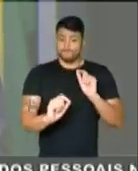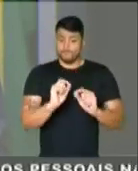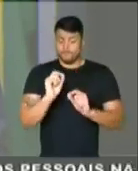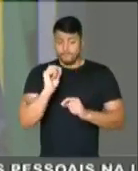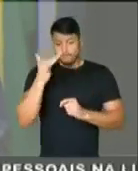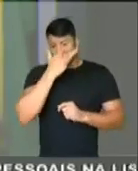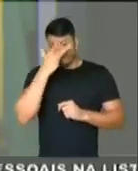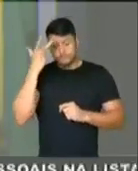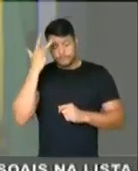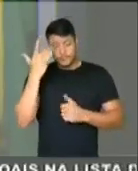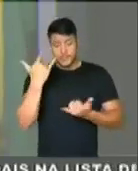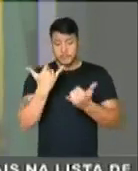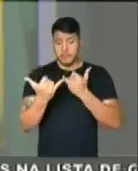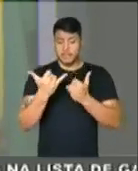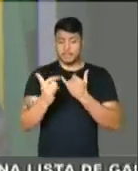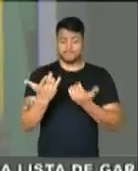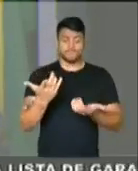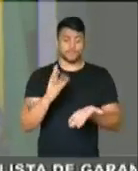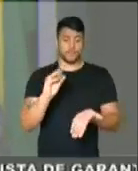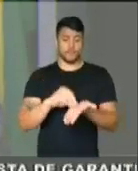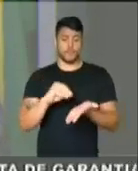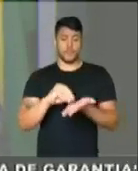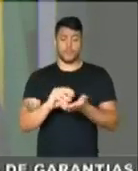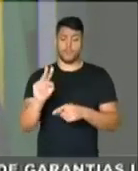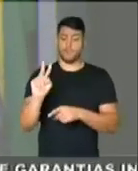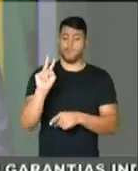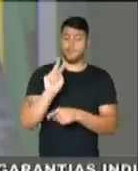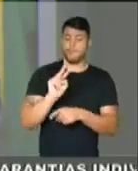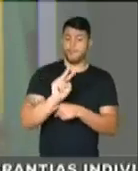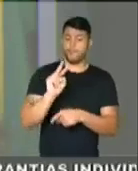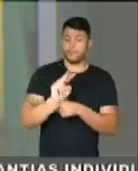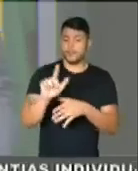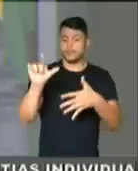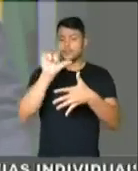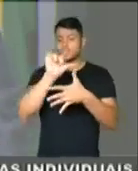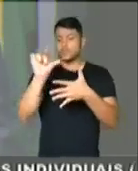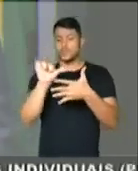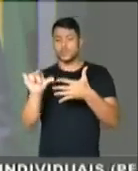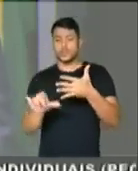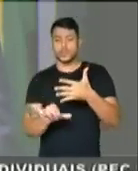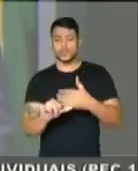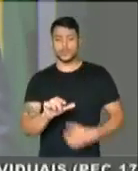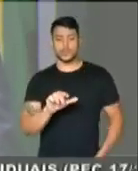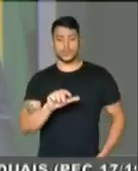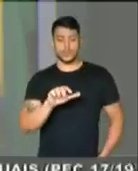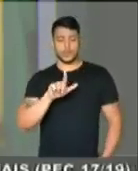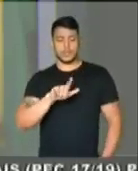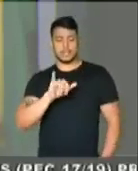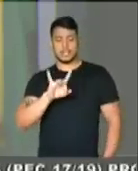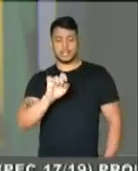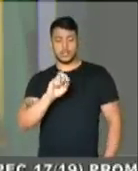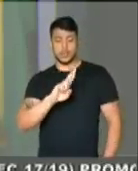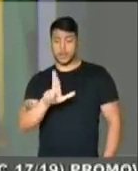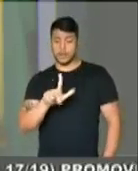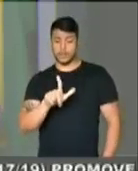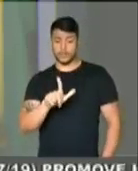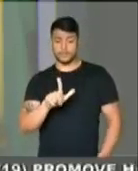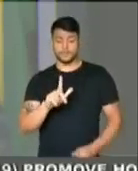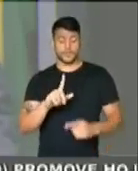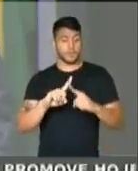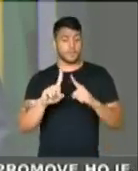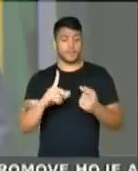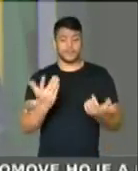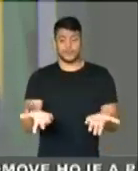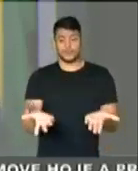ausência de política de proteção do nosso litoral de um dia para o outro. Isso, infelizmente, é uma falha da nossa nação, da